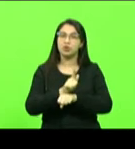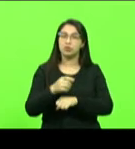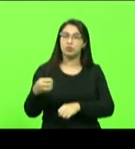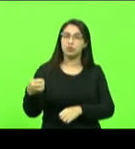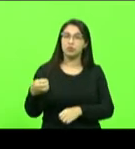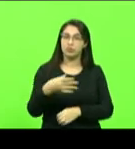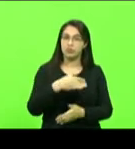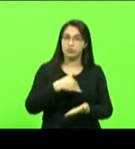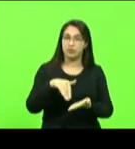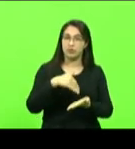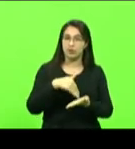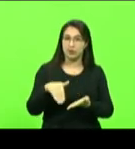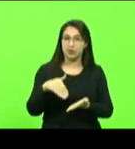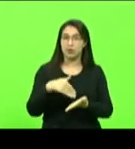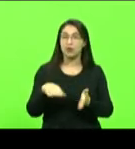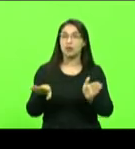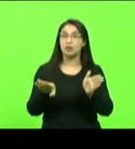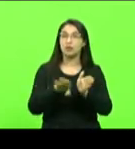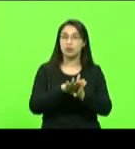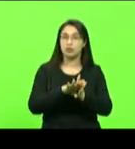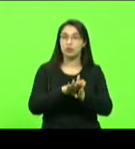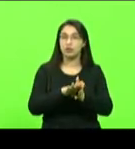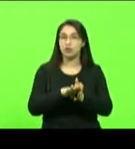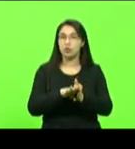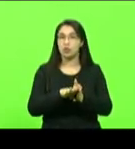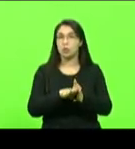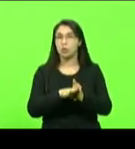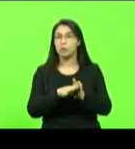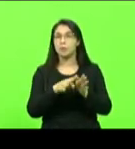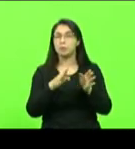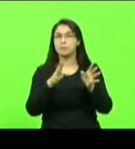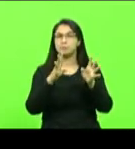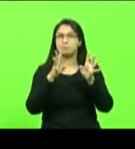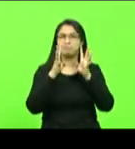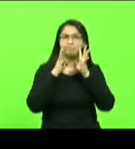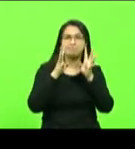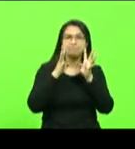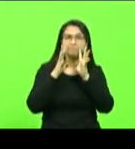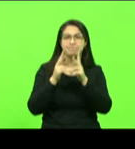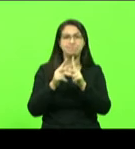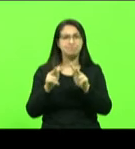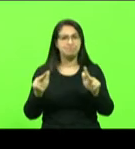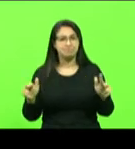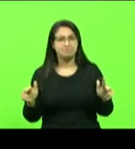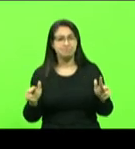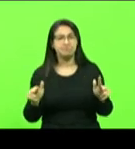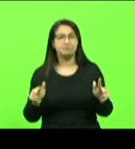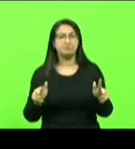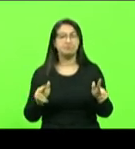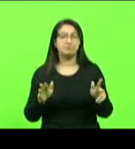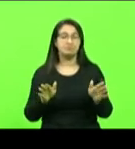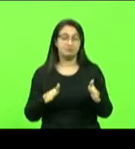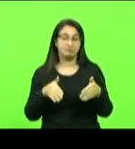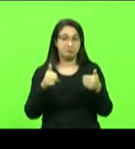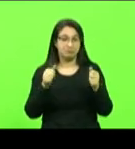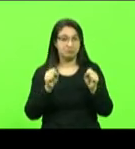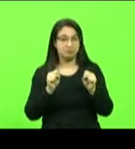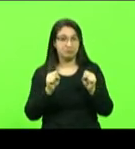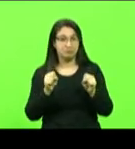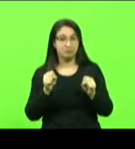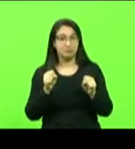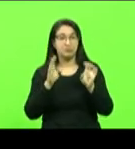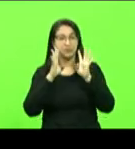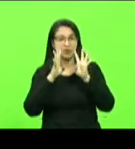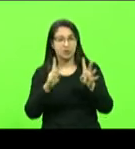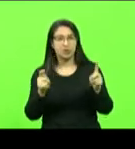chegou, né? Prestando atenção no que está sendo dito, né? Solicitamos melhoras e que ele siga, né? Escutando e dando